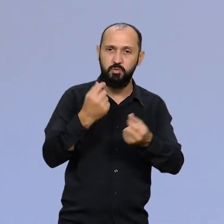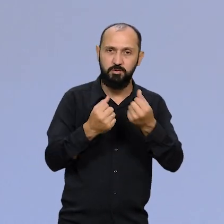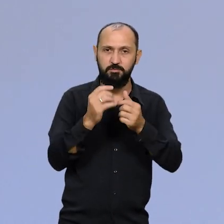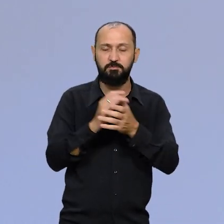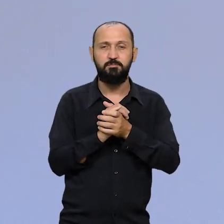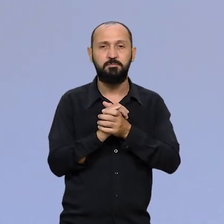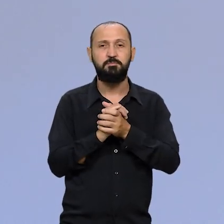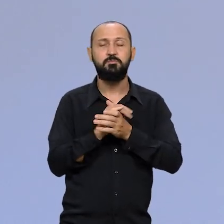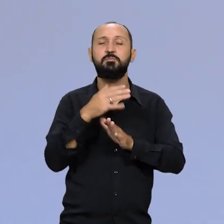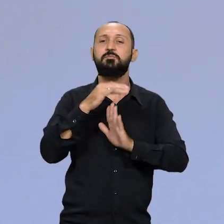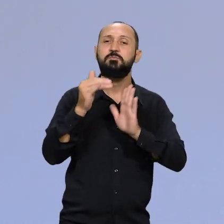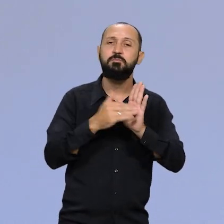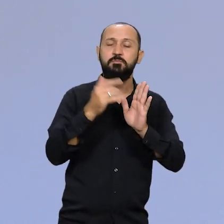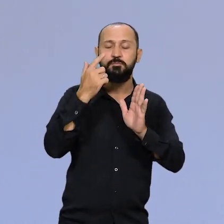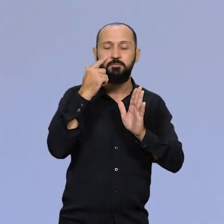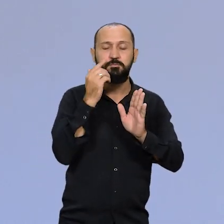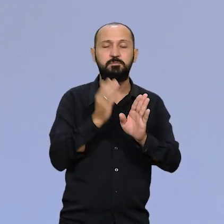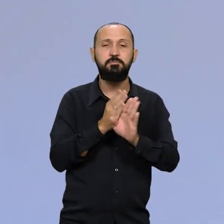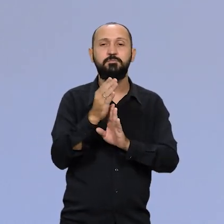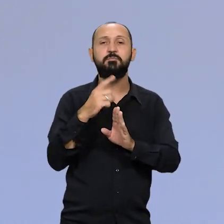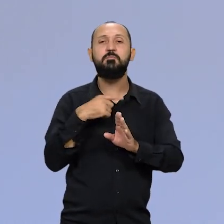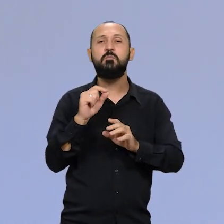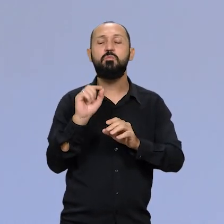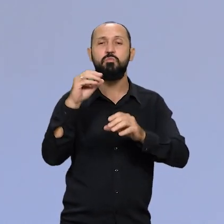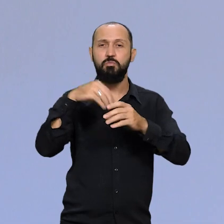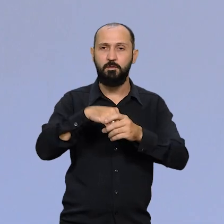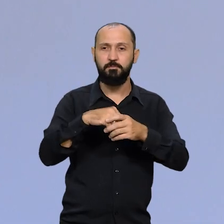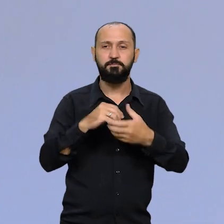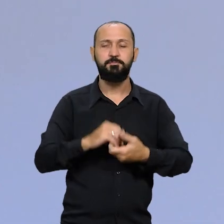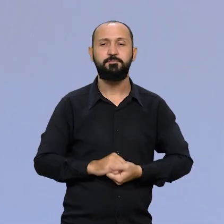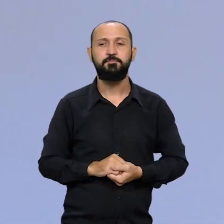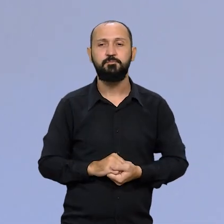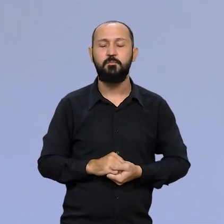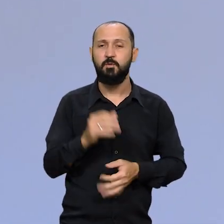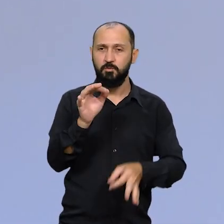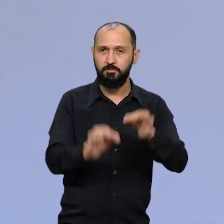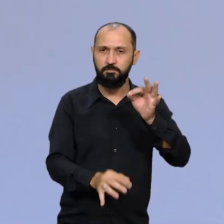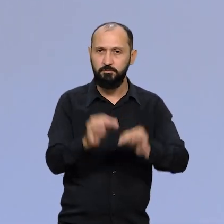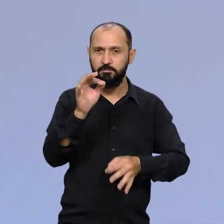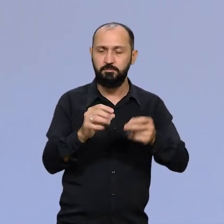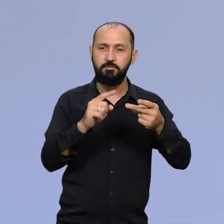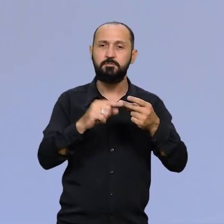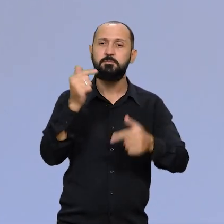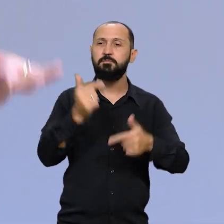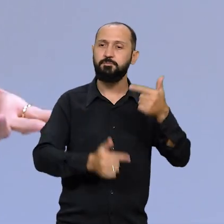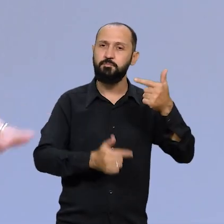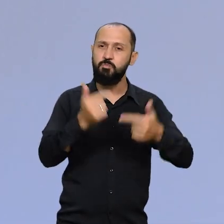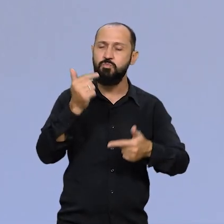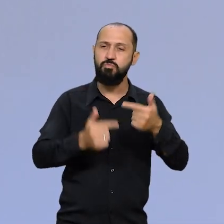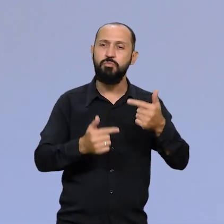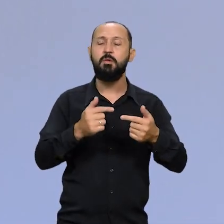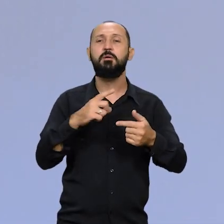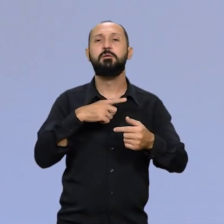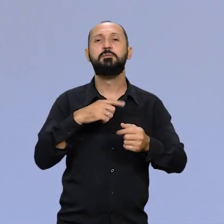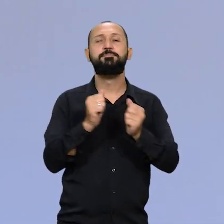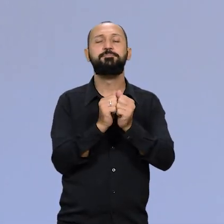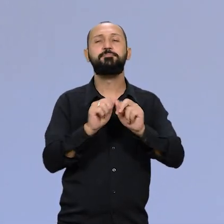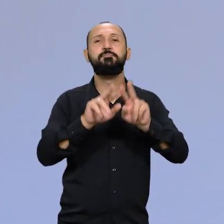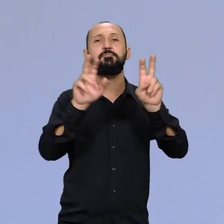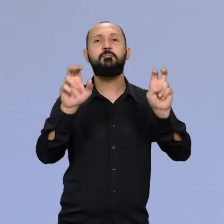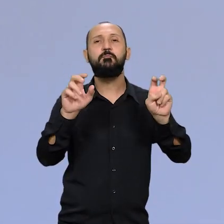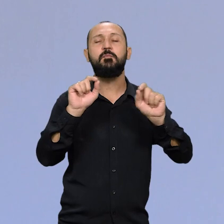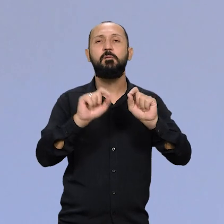levantou a necessidade que o Brasil tem de resolver a questão indígena. E nesse seu pronunciamento ele fala da necessidade de